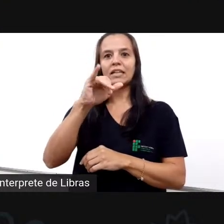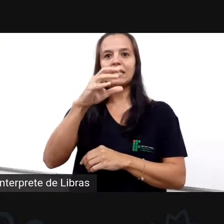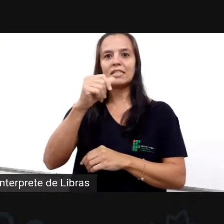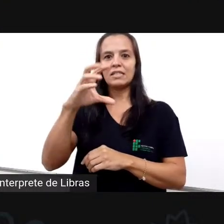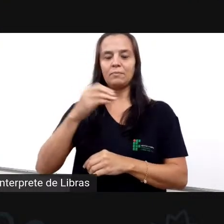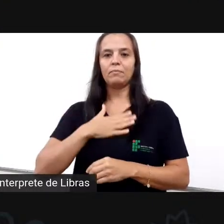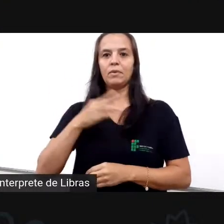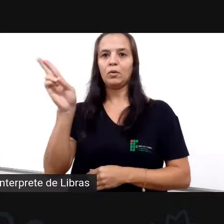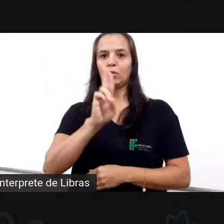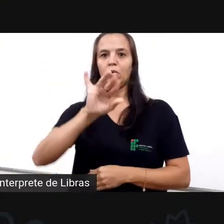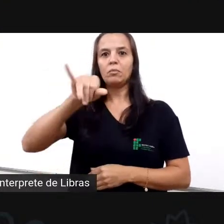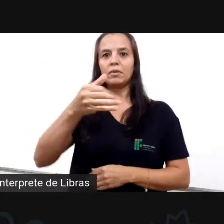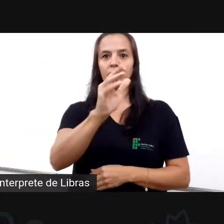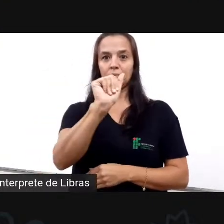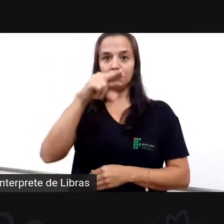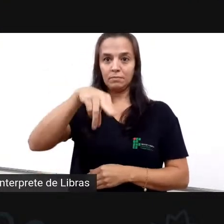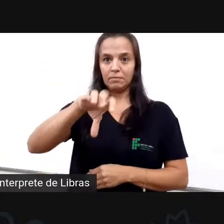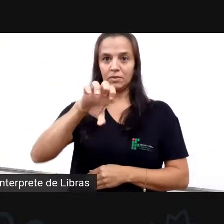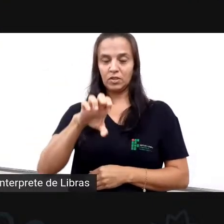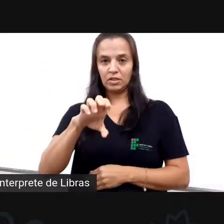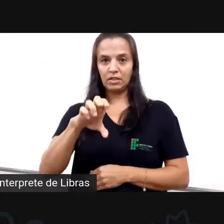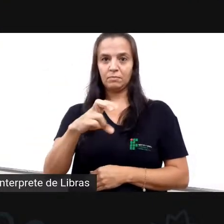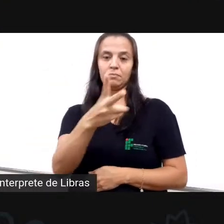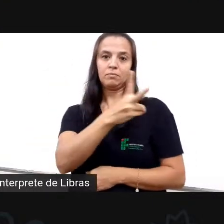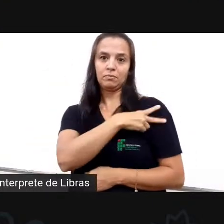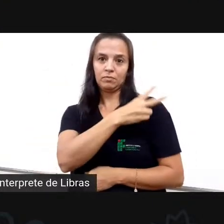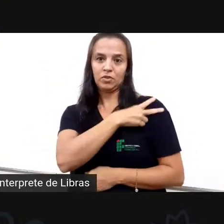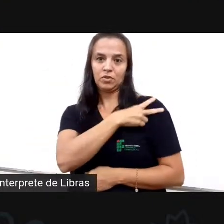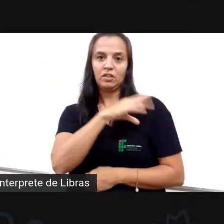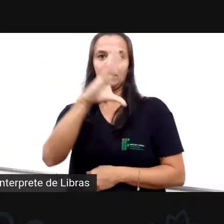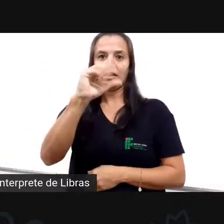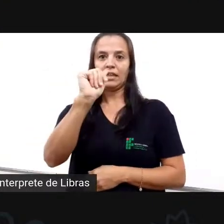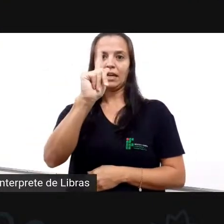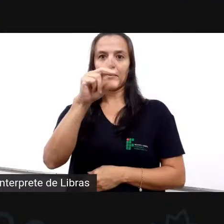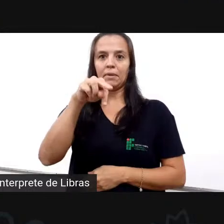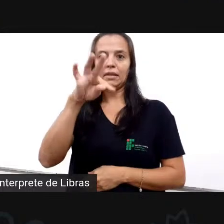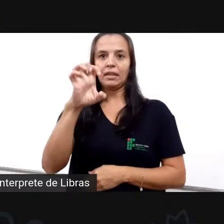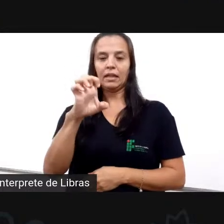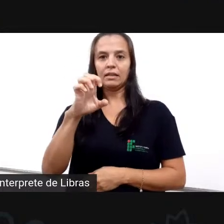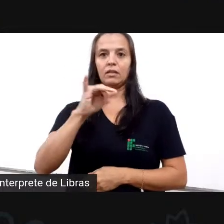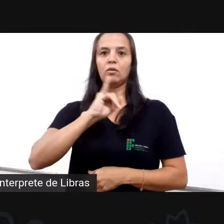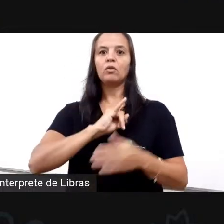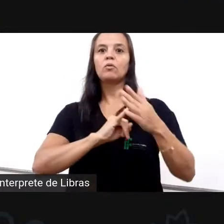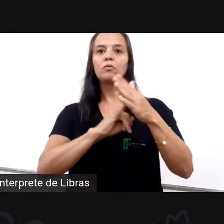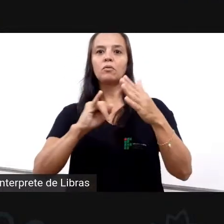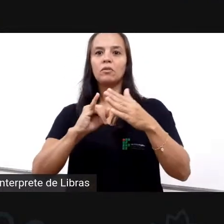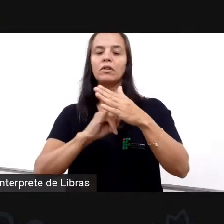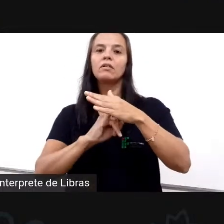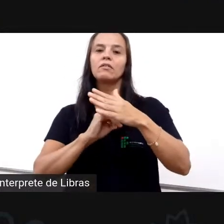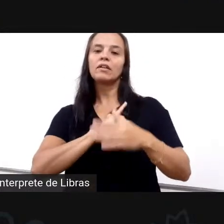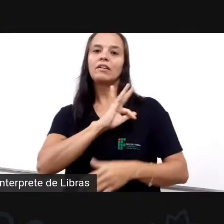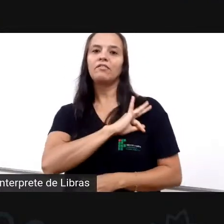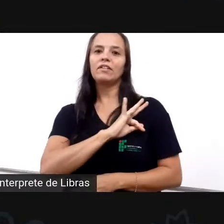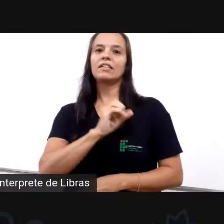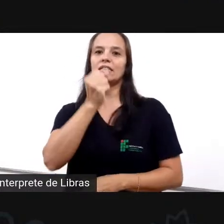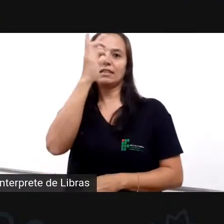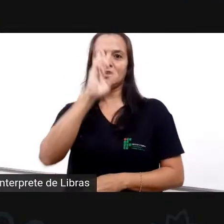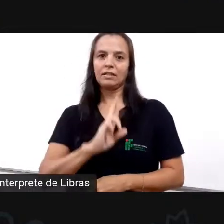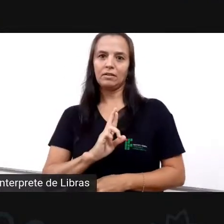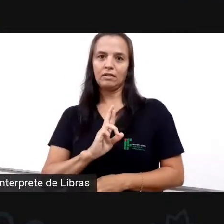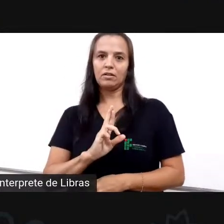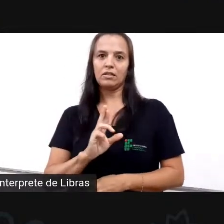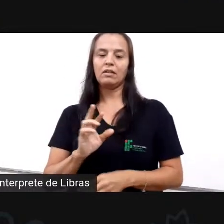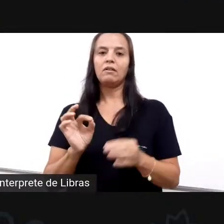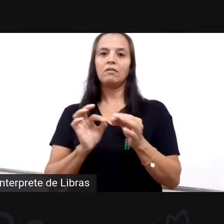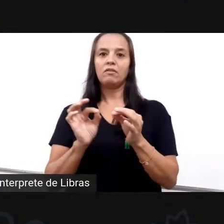nome é Jeane Hopke, sou chefe de gabinete do Instituto Federal Farroupilha Campo Santa Rosa e realizarei